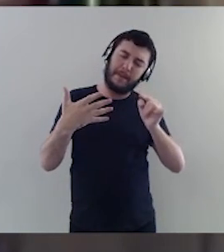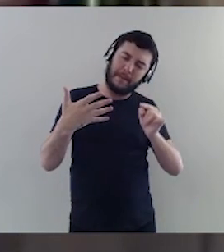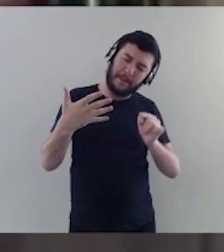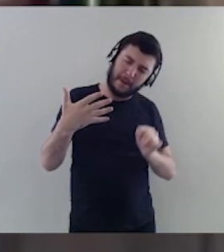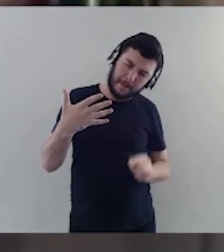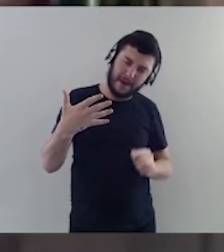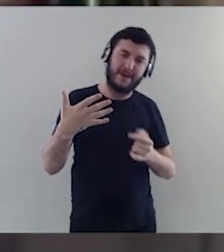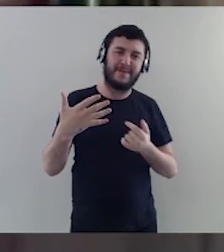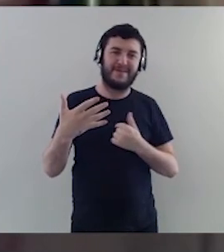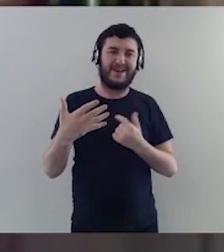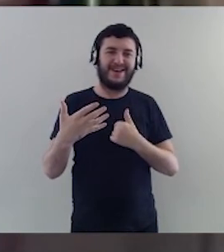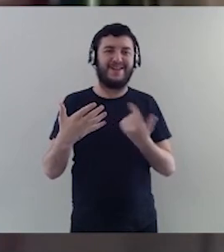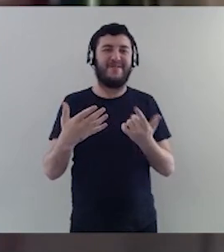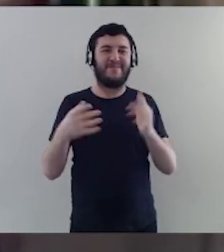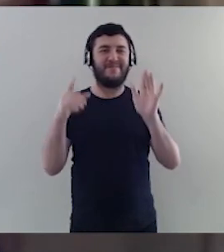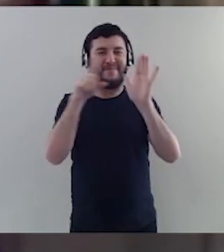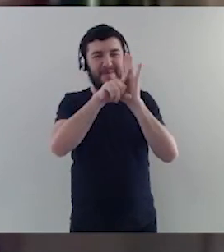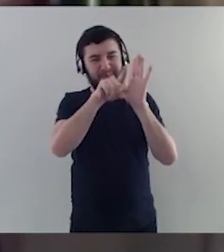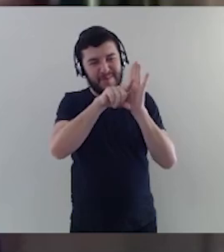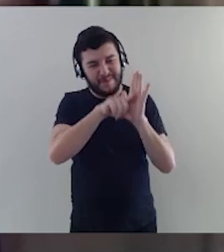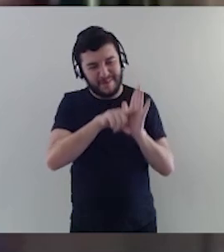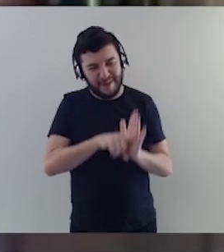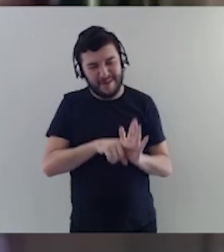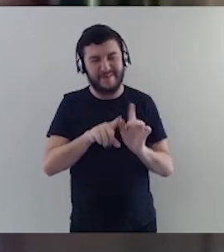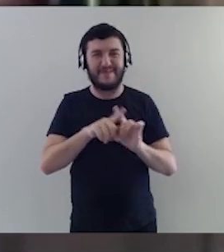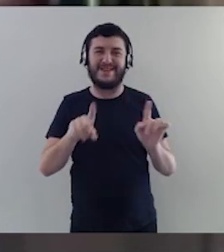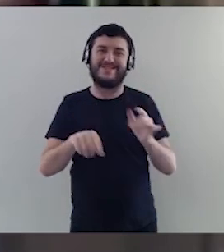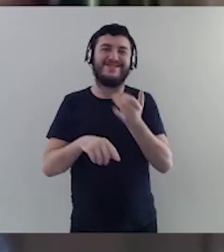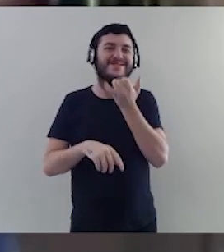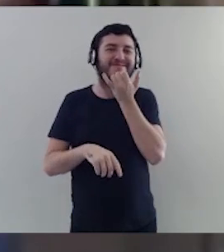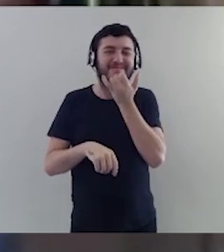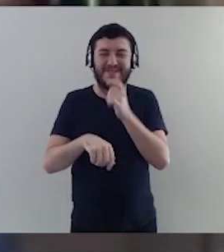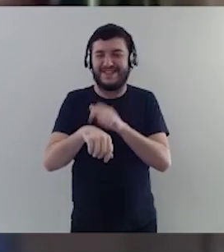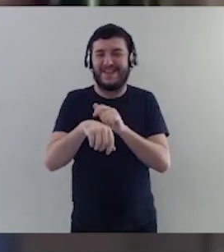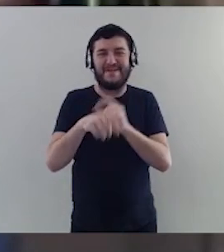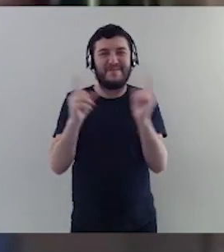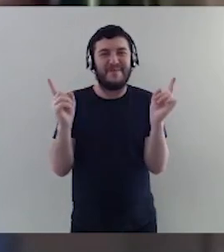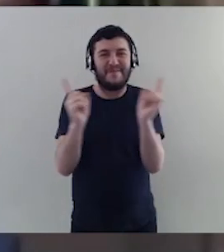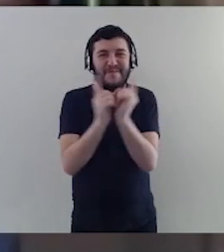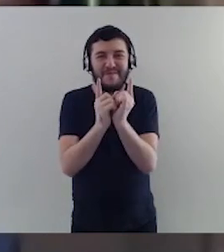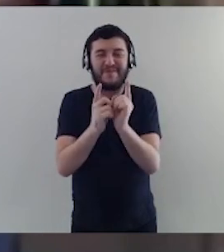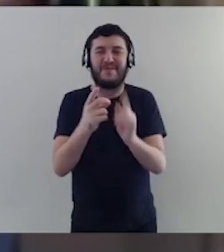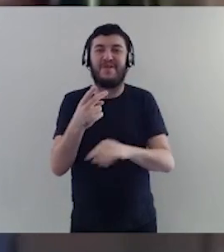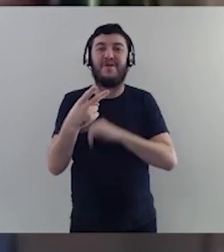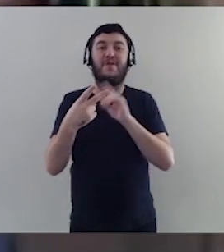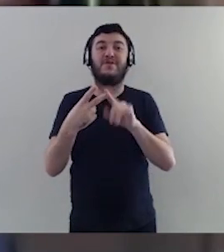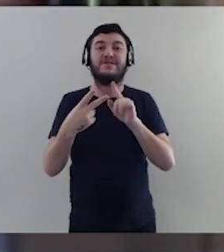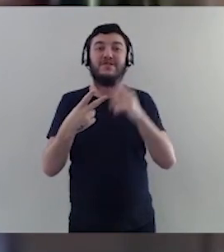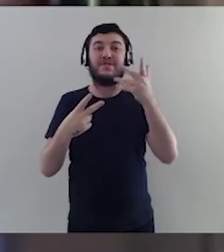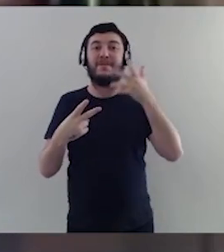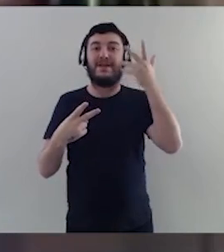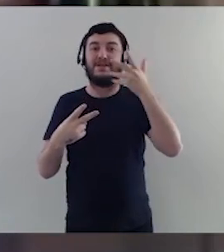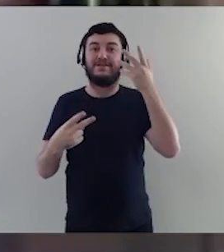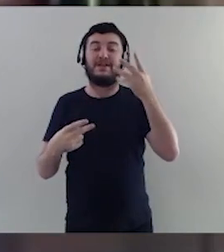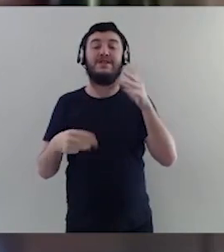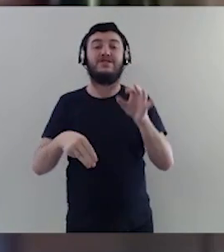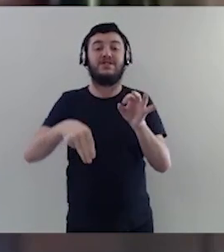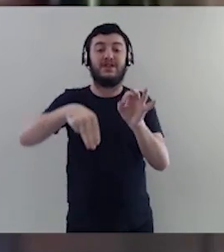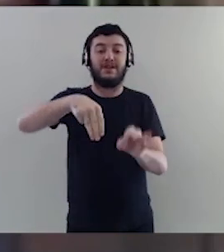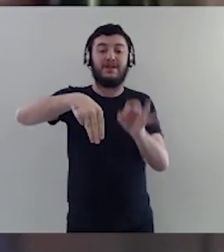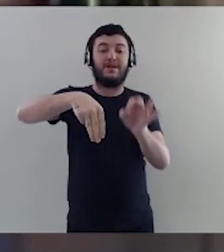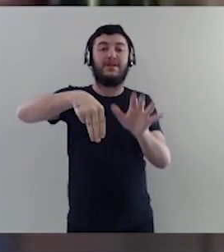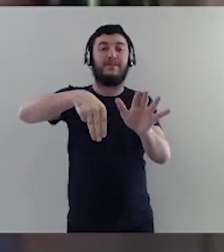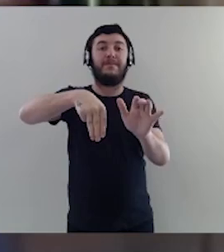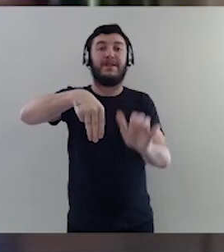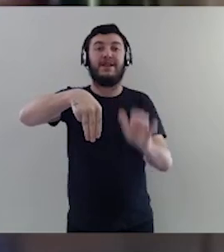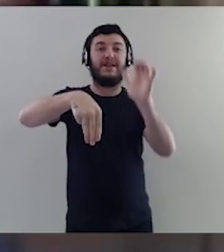Excelência, mas, infelizmente, nosso tempo é curto. O próximo palestrante, o ministro Alexandre de Moraes, já se encontra aqui